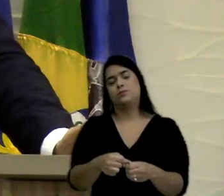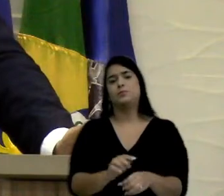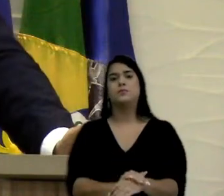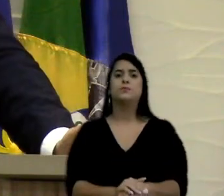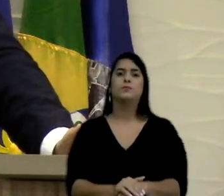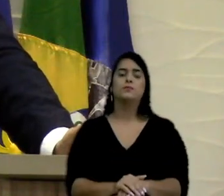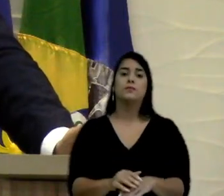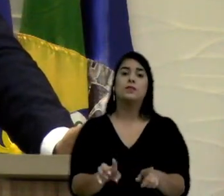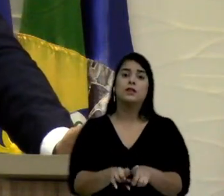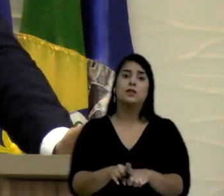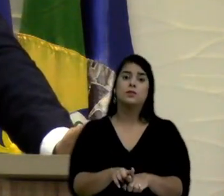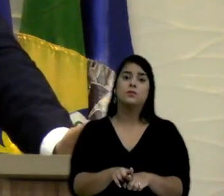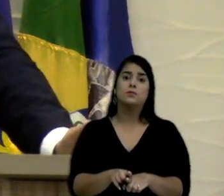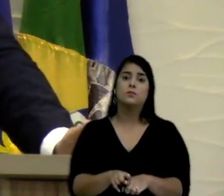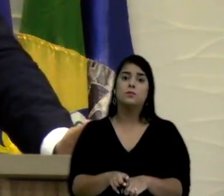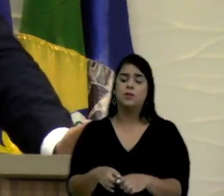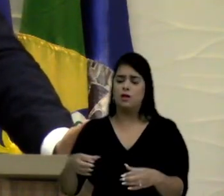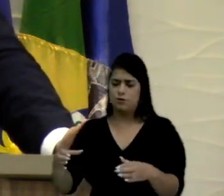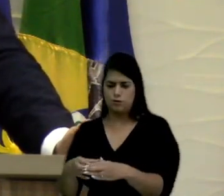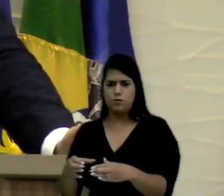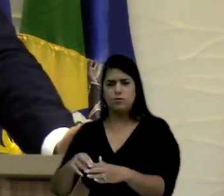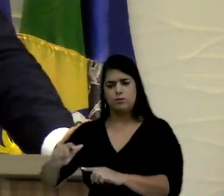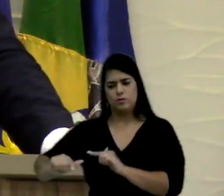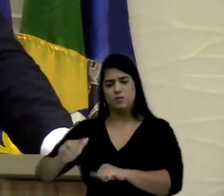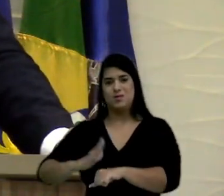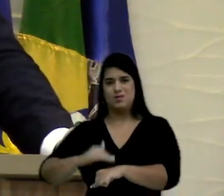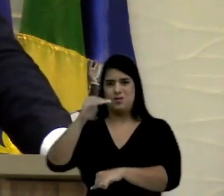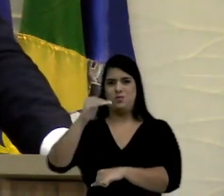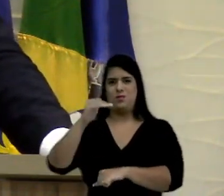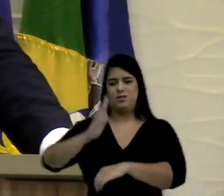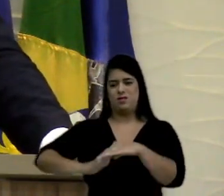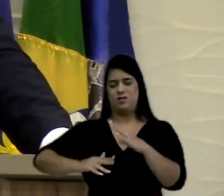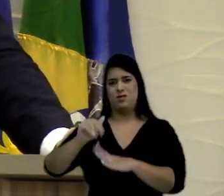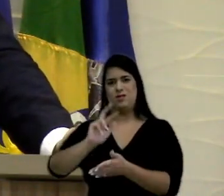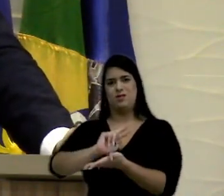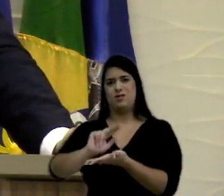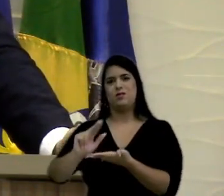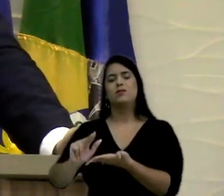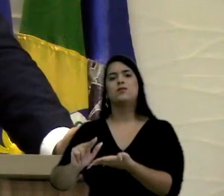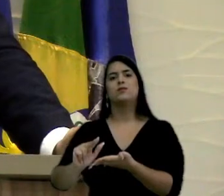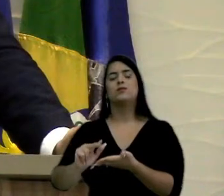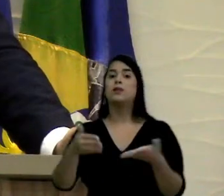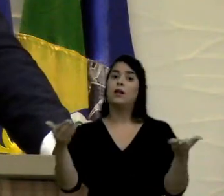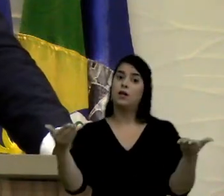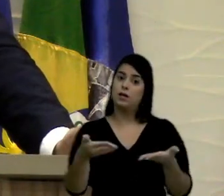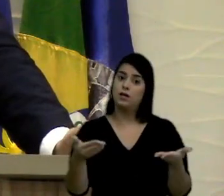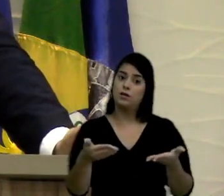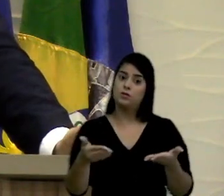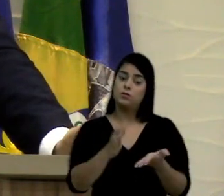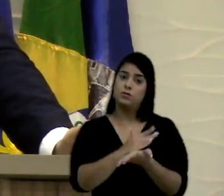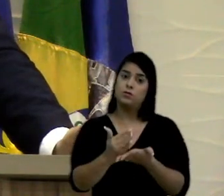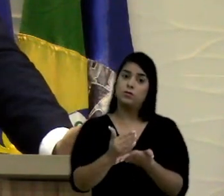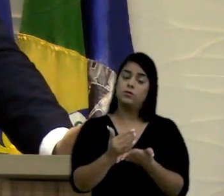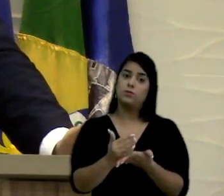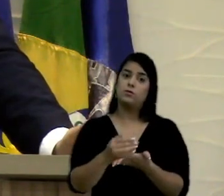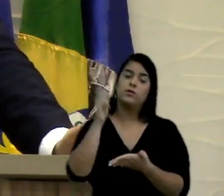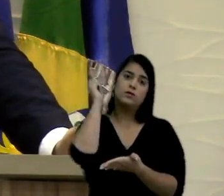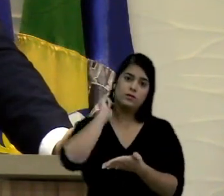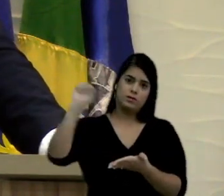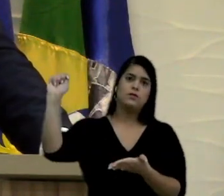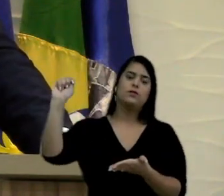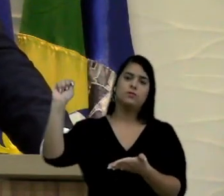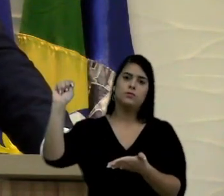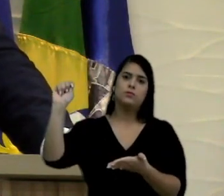questão da equipe de trabalho o aumento do número de funcionários o promotor já determinou que agora no início de Abril essa equipe começasse e